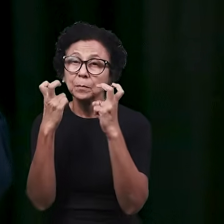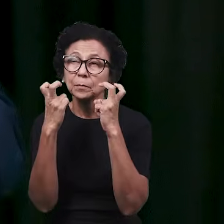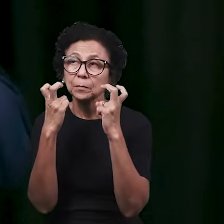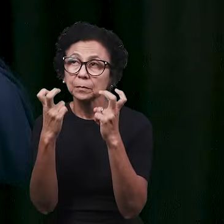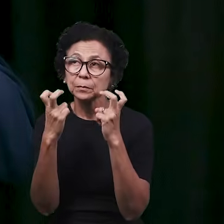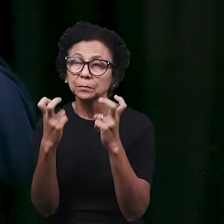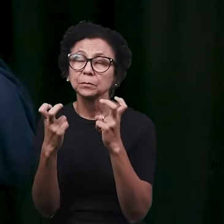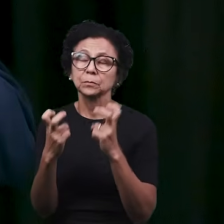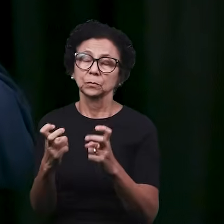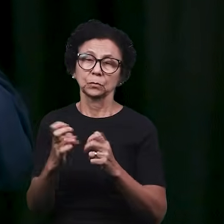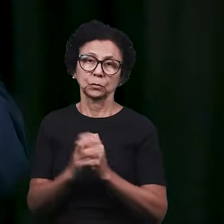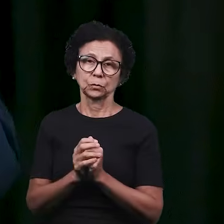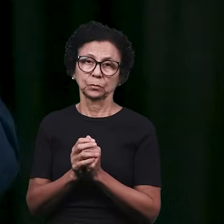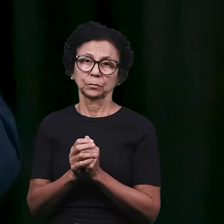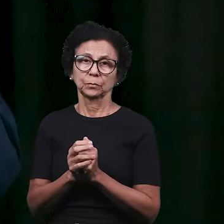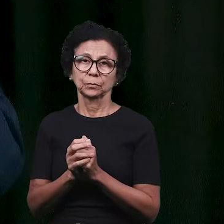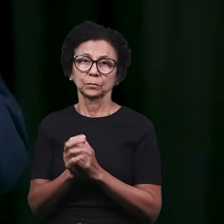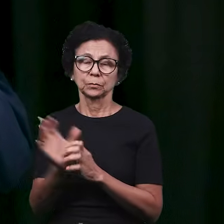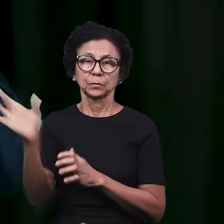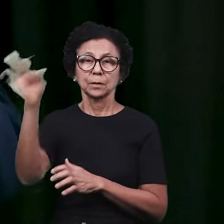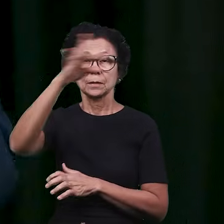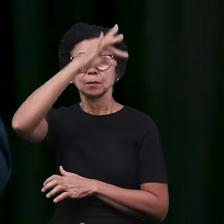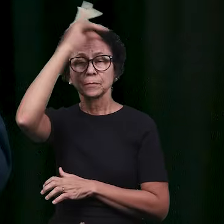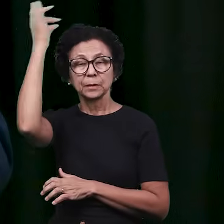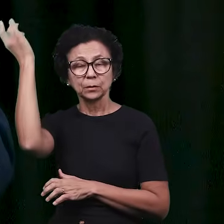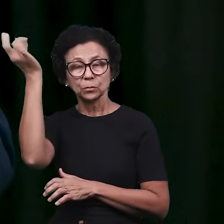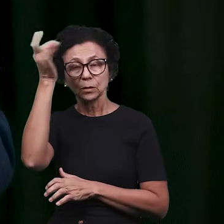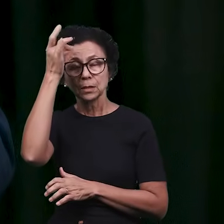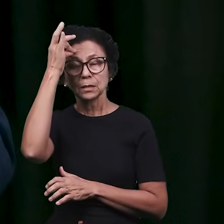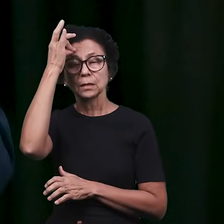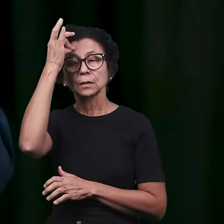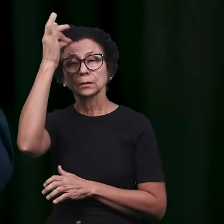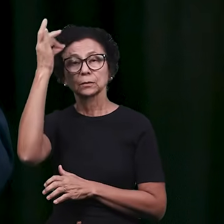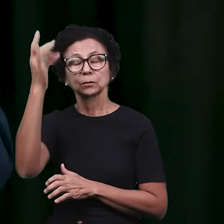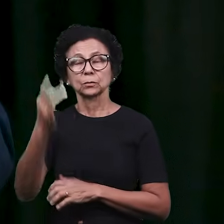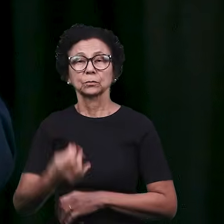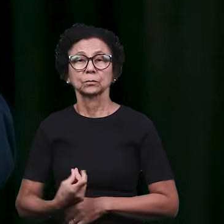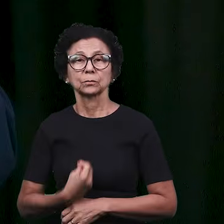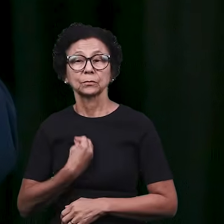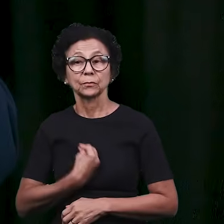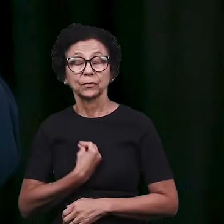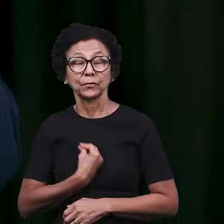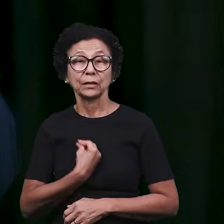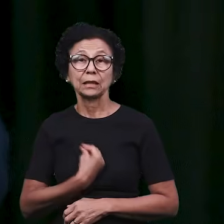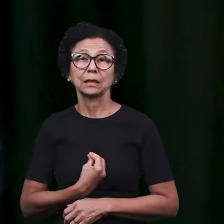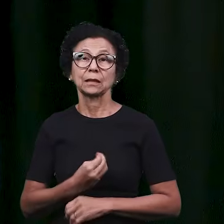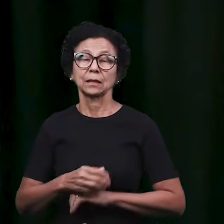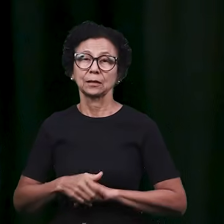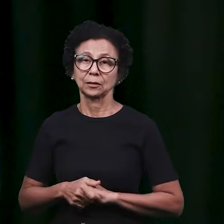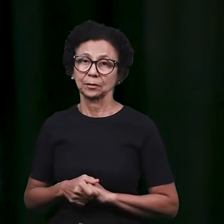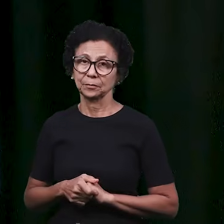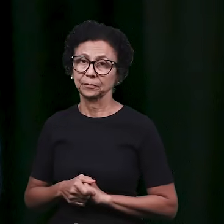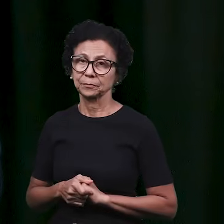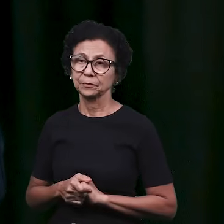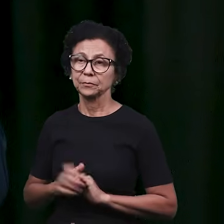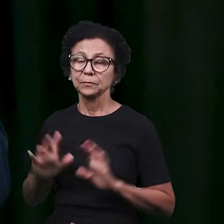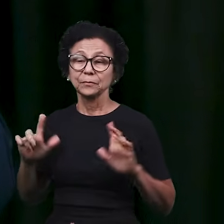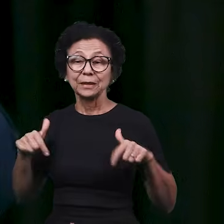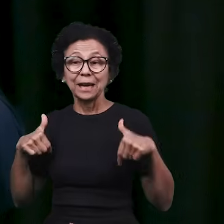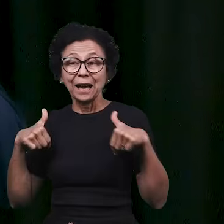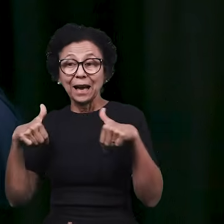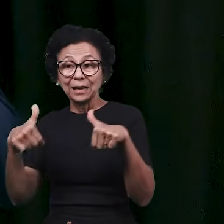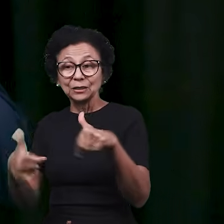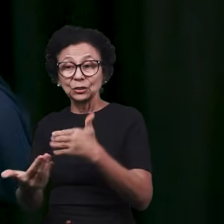o Espírito que está no sangue, a vida que está no sangue, que ela haja em nós e que